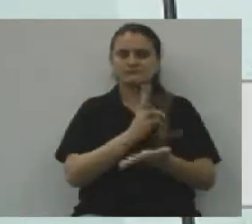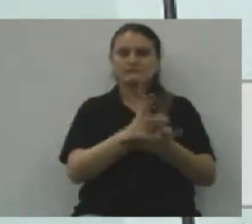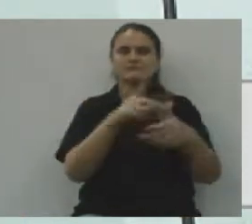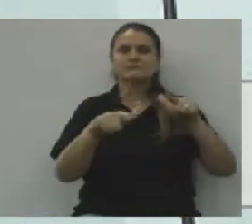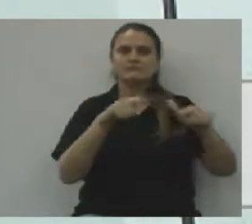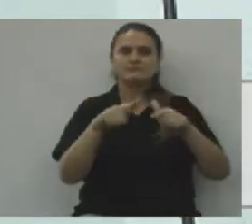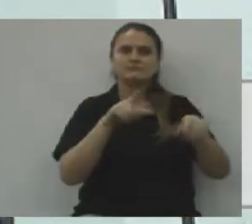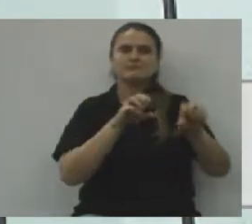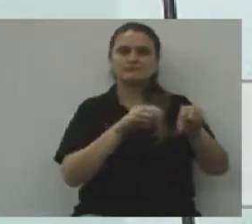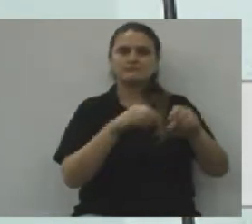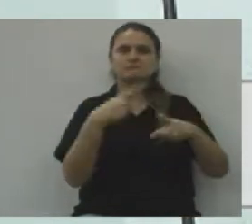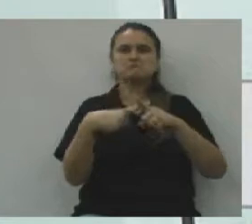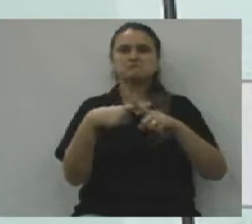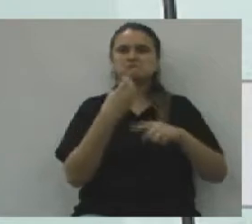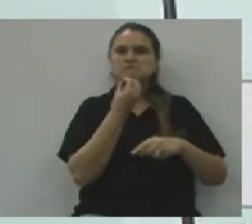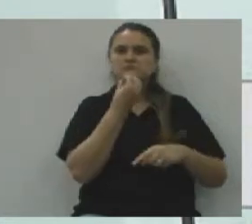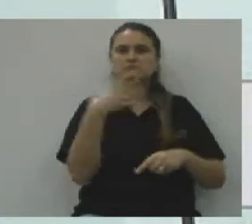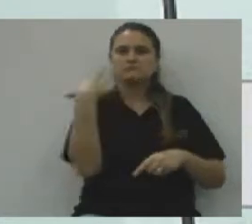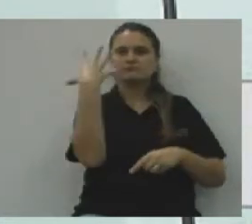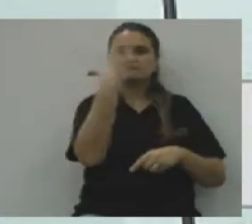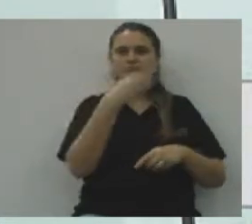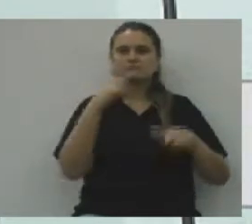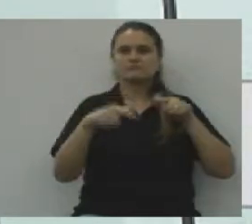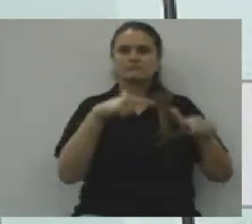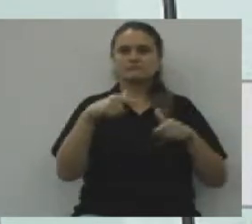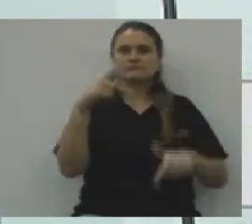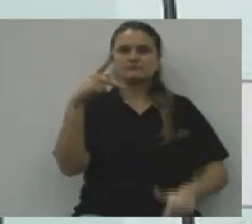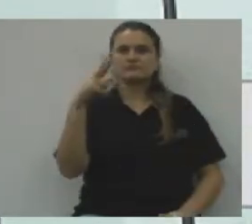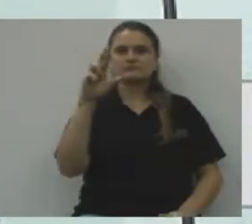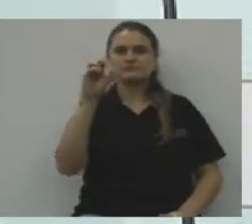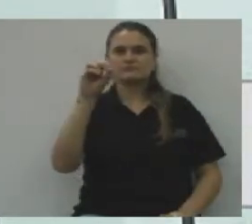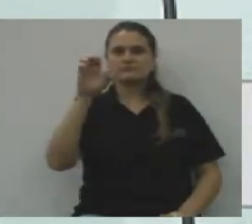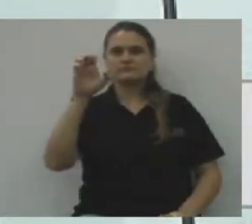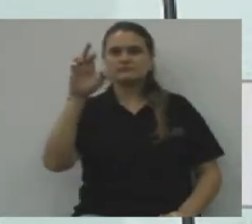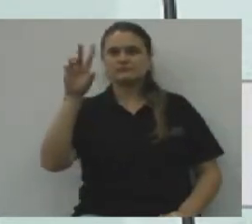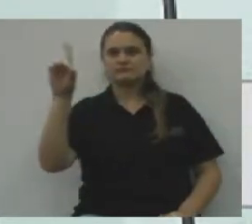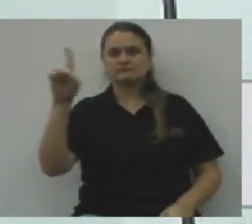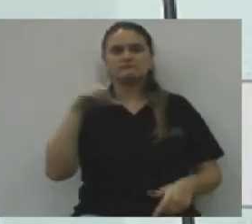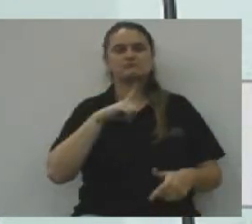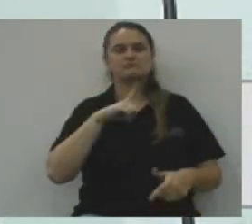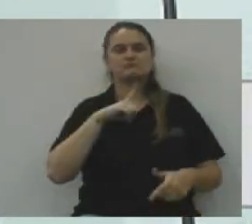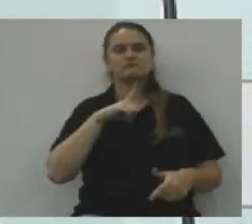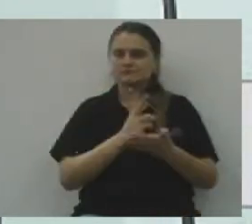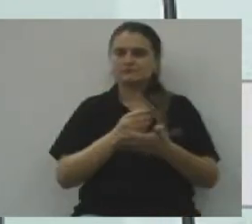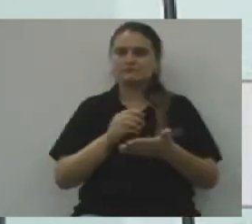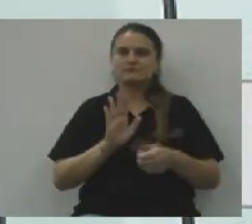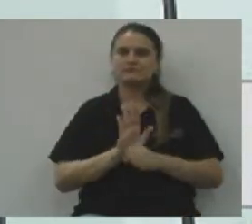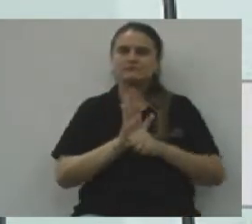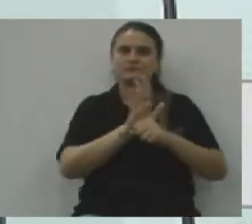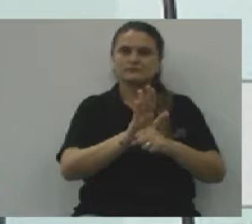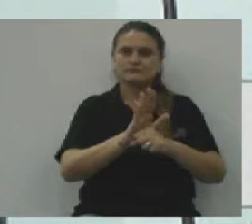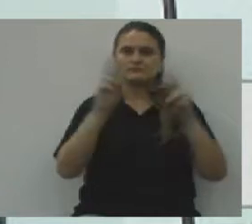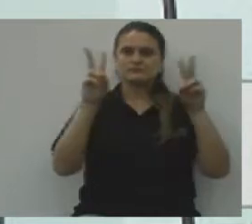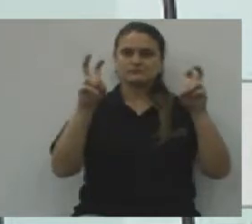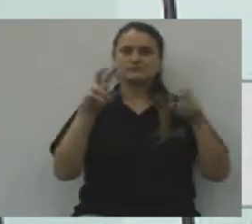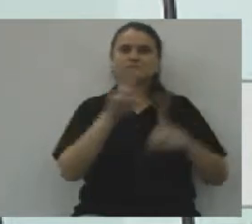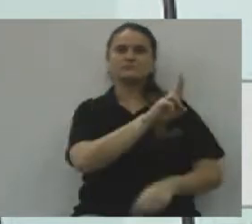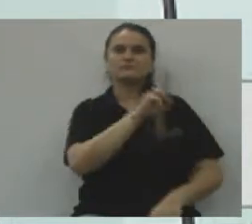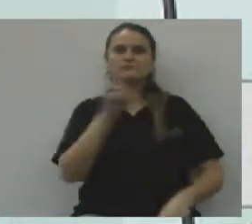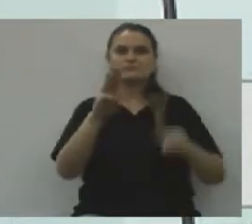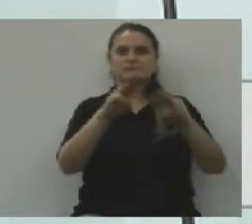também pelos belíssimos trabalhos do PROERD, né, também contribuiu enormemente para esse tema. Então, em nome do